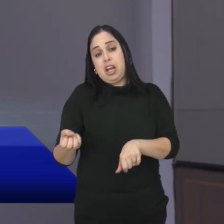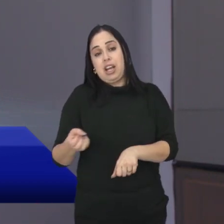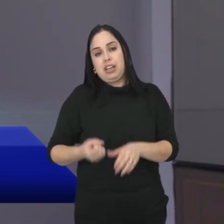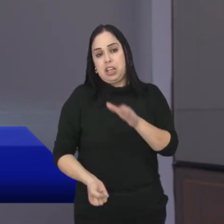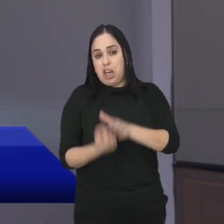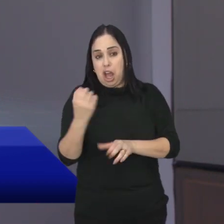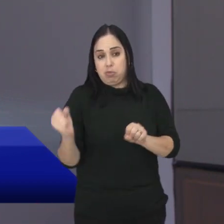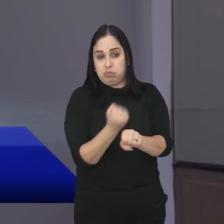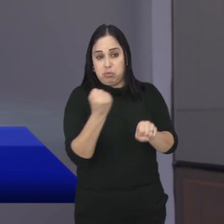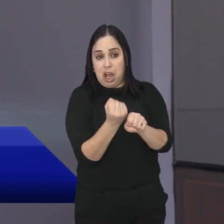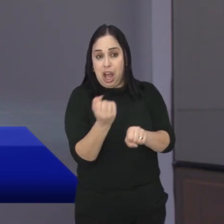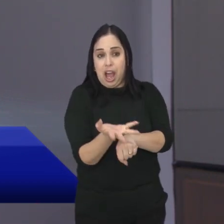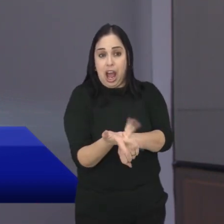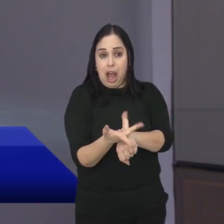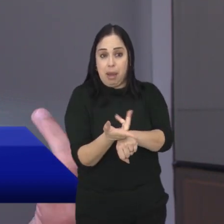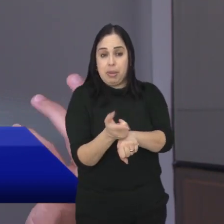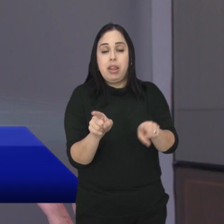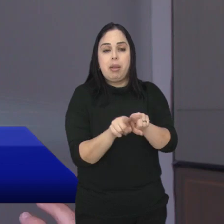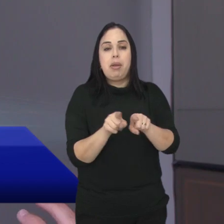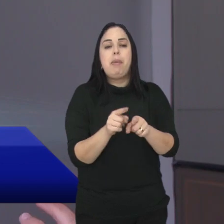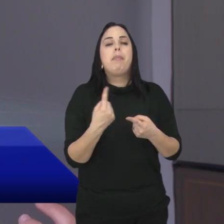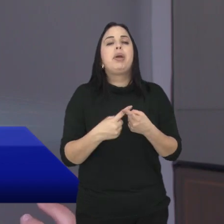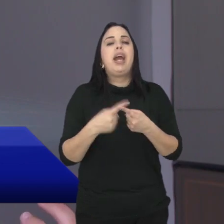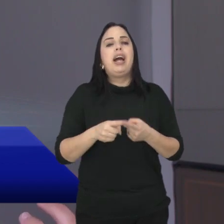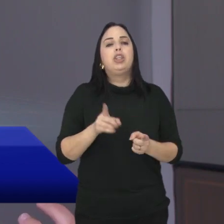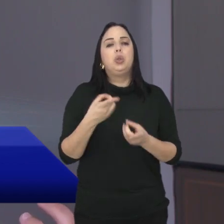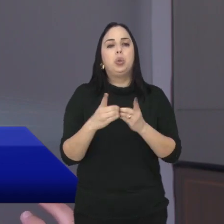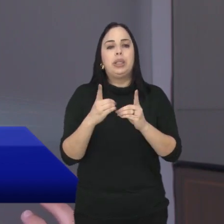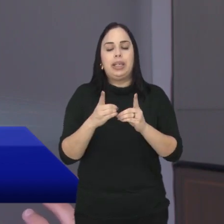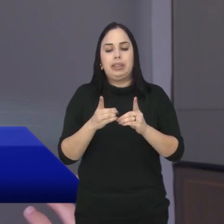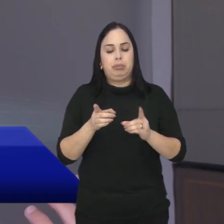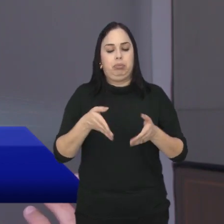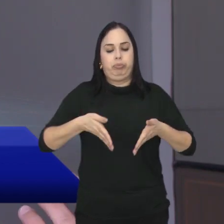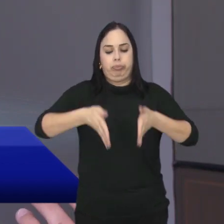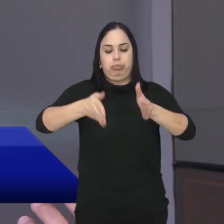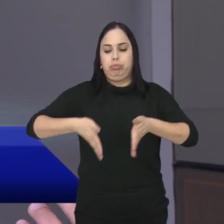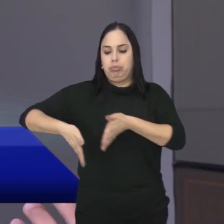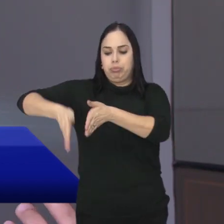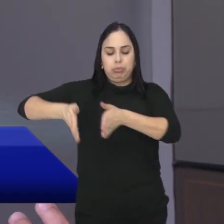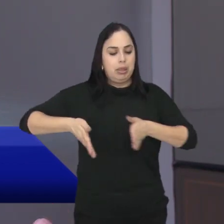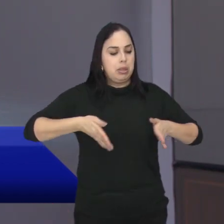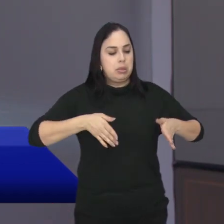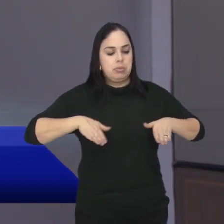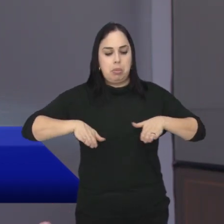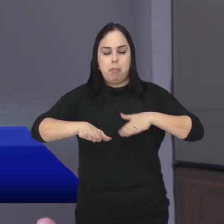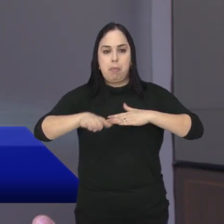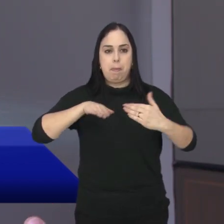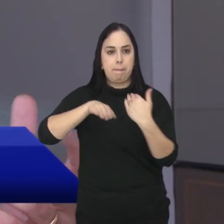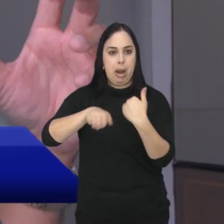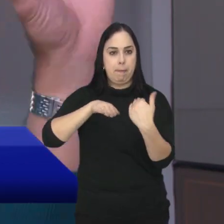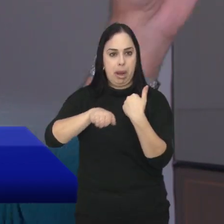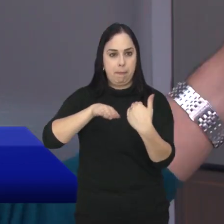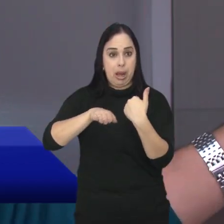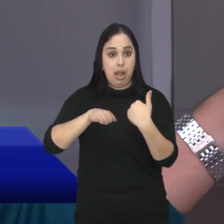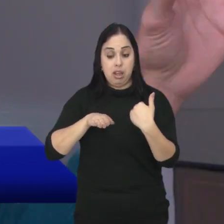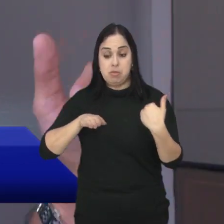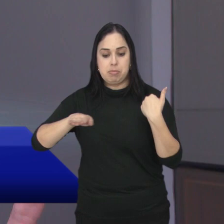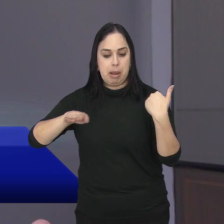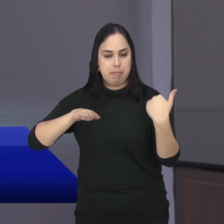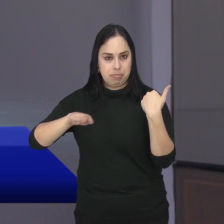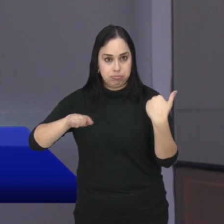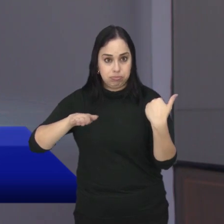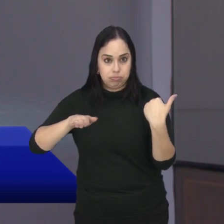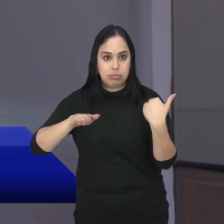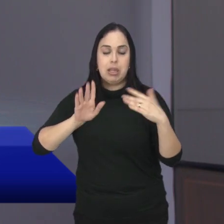esse desenvolvimento e implantação dessa obra é porque a Dutra está fazendo o alargamento dela. Então está fazendo toda essa ampliação de capacidade de fluxo por parte da